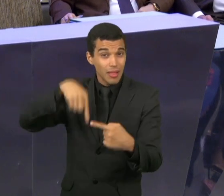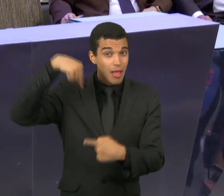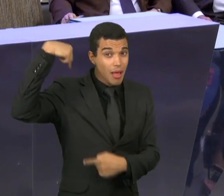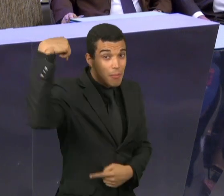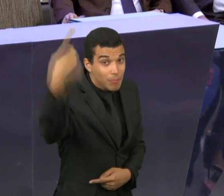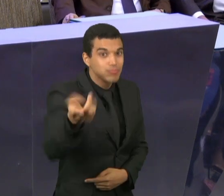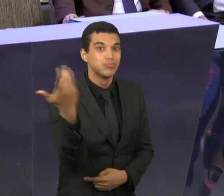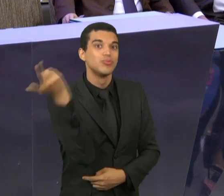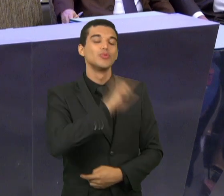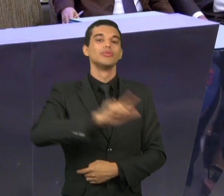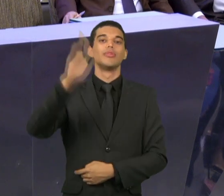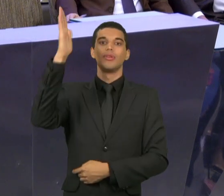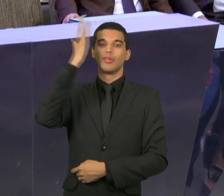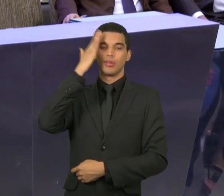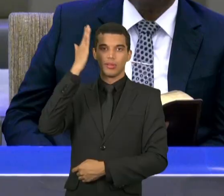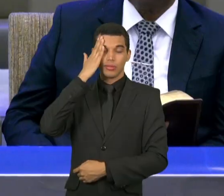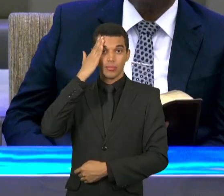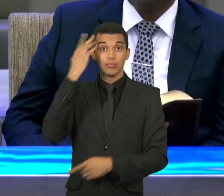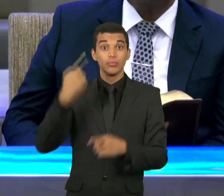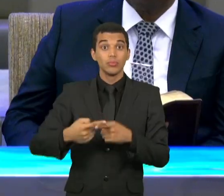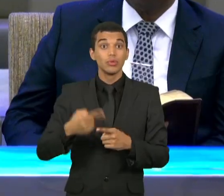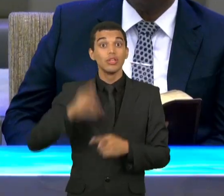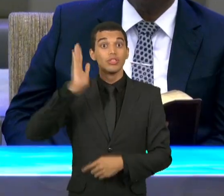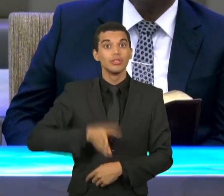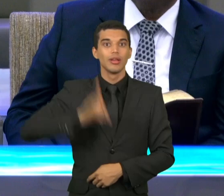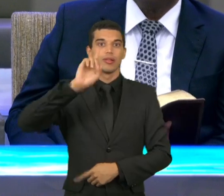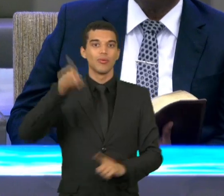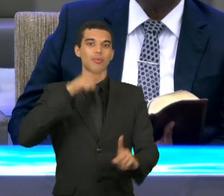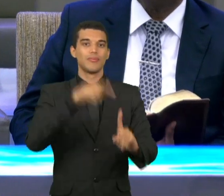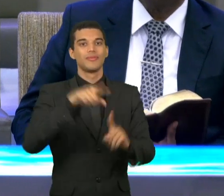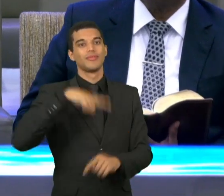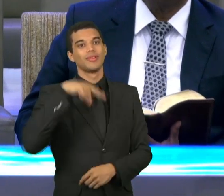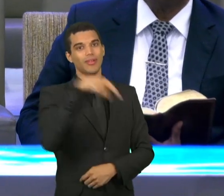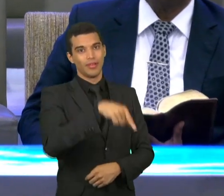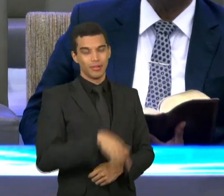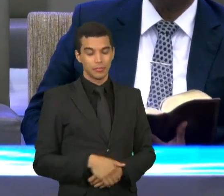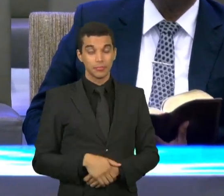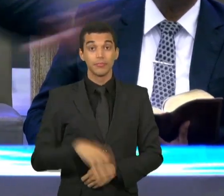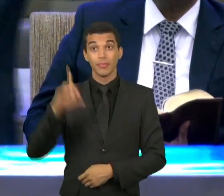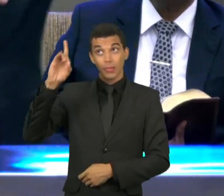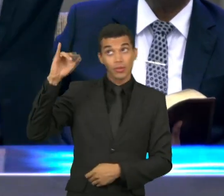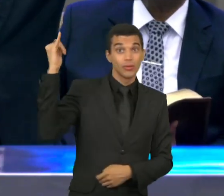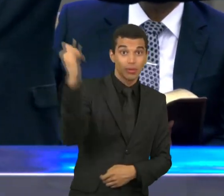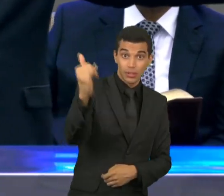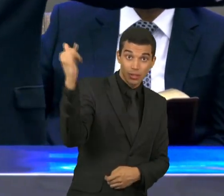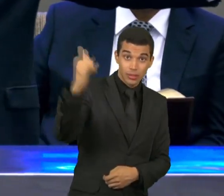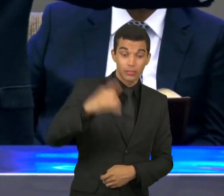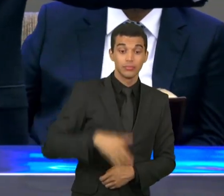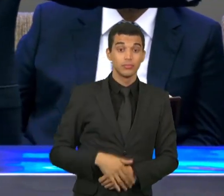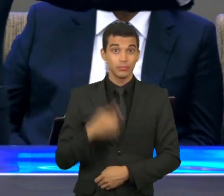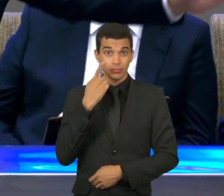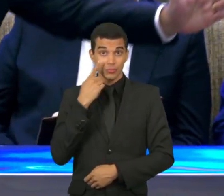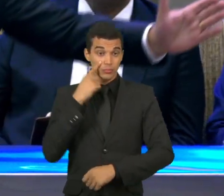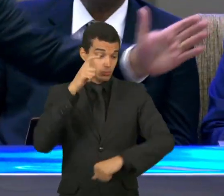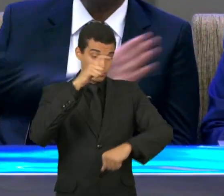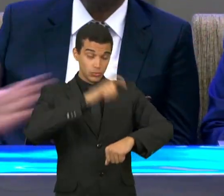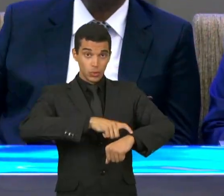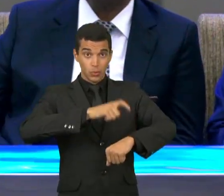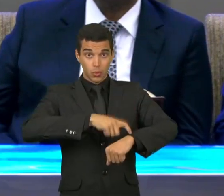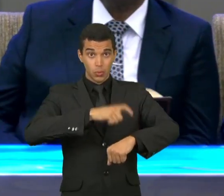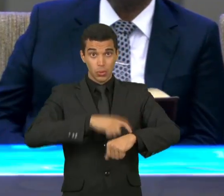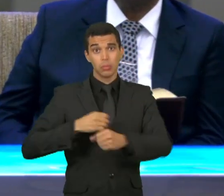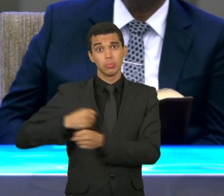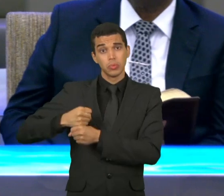atenção. Deus está dizendo para você, no transcorrer do tempo cronos, do